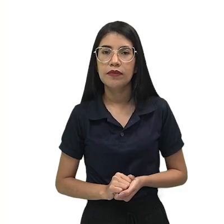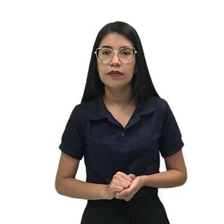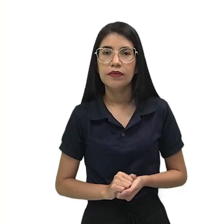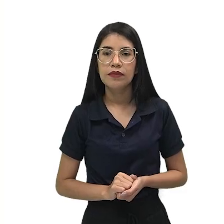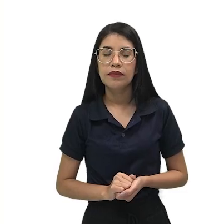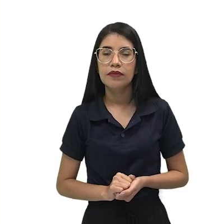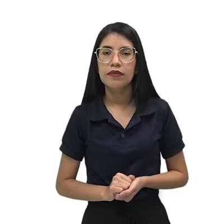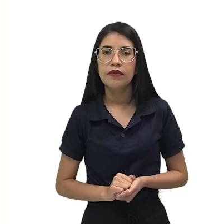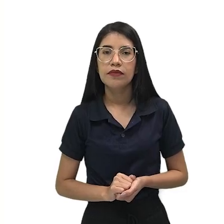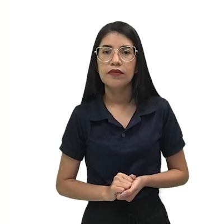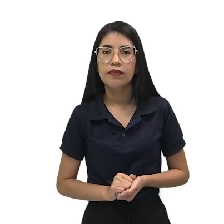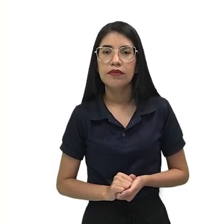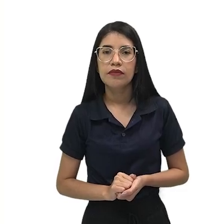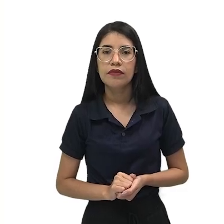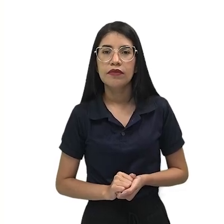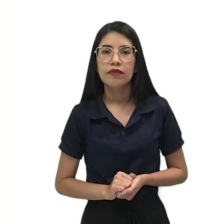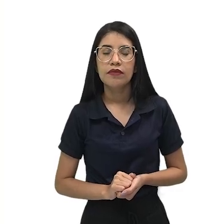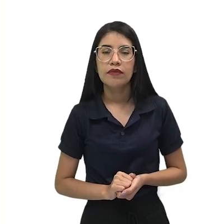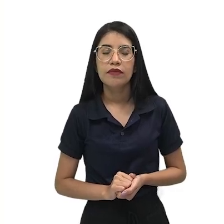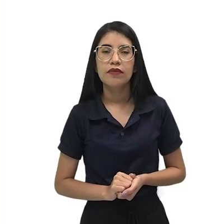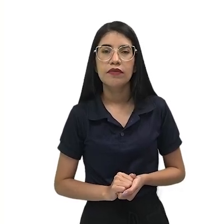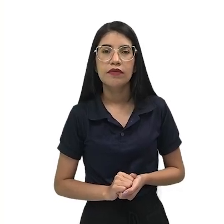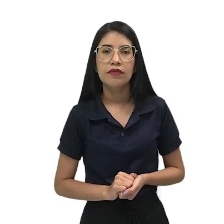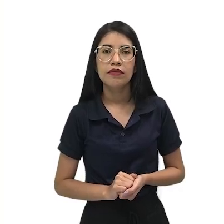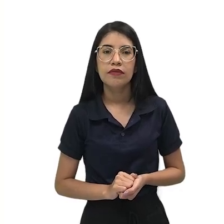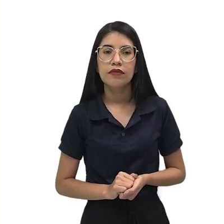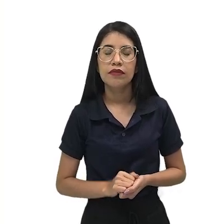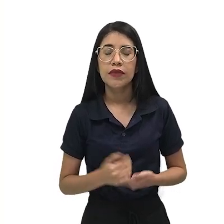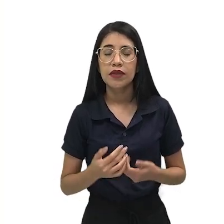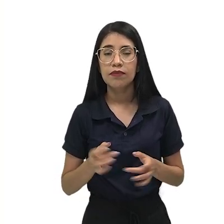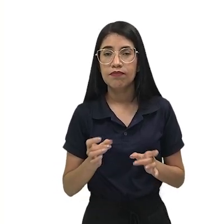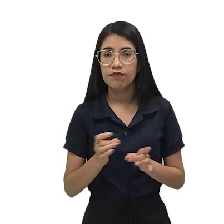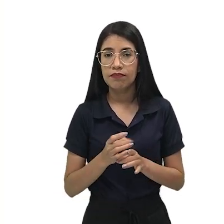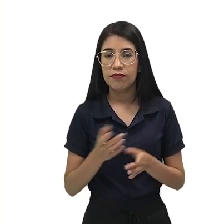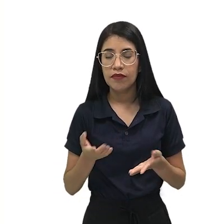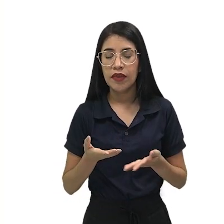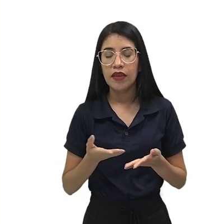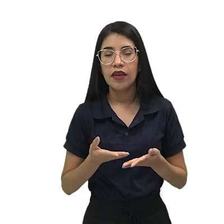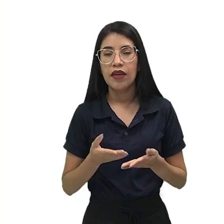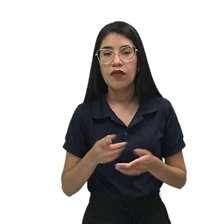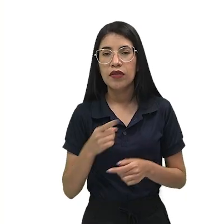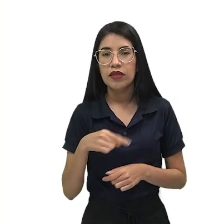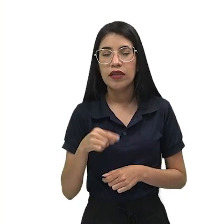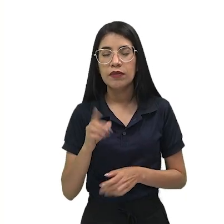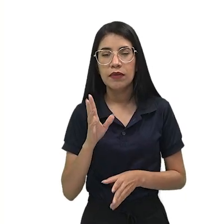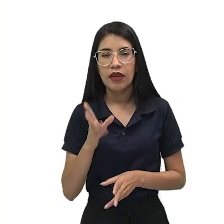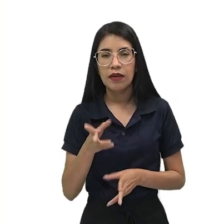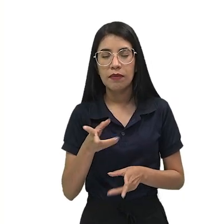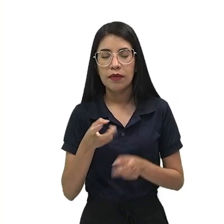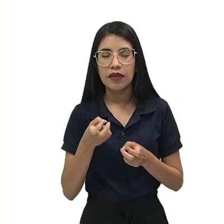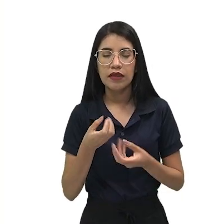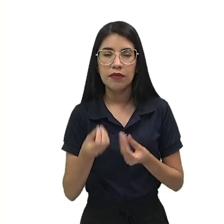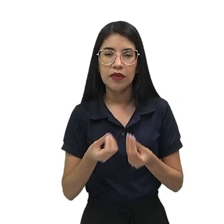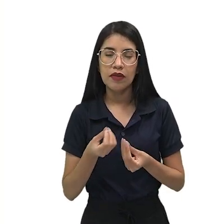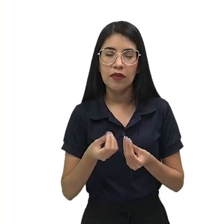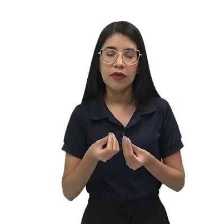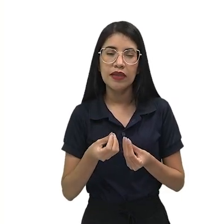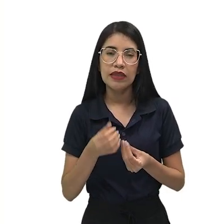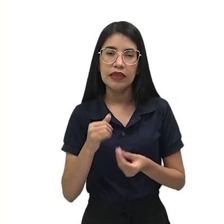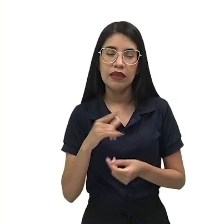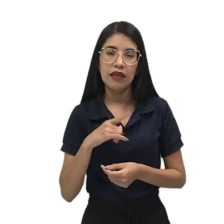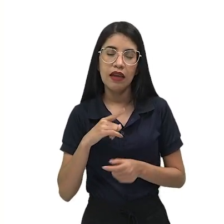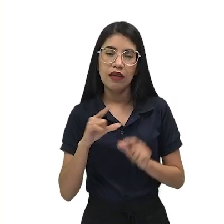antiperíodo. Beleza, meu povo? Então, é desse jeito que você identifica, estando